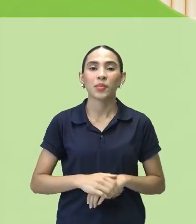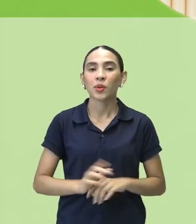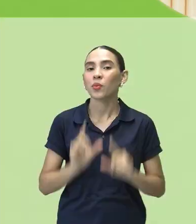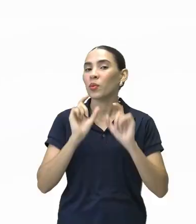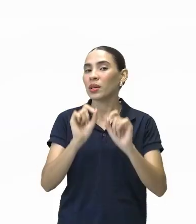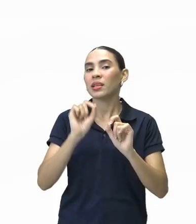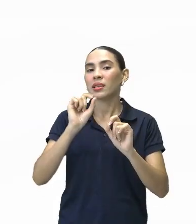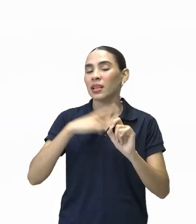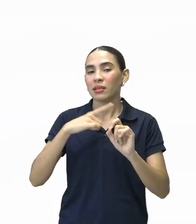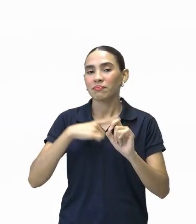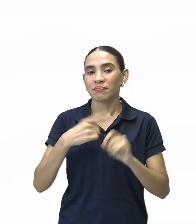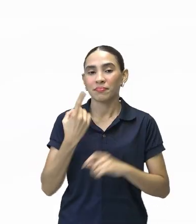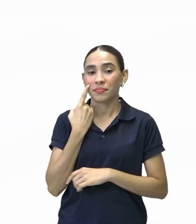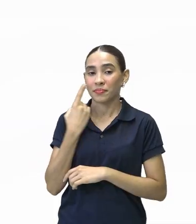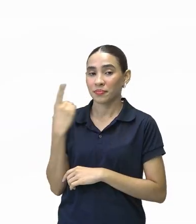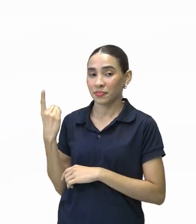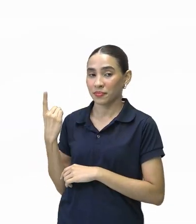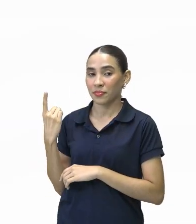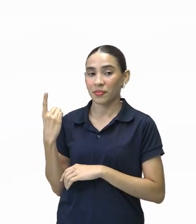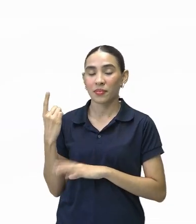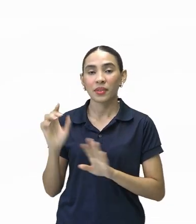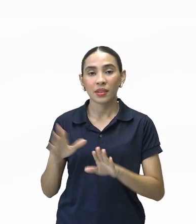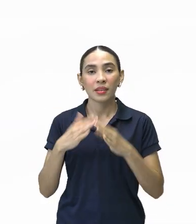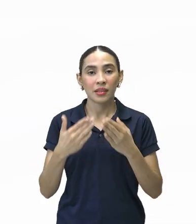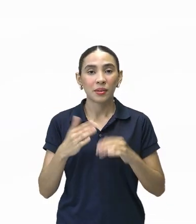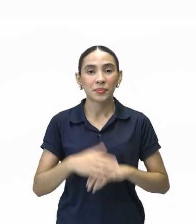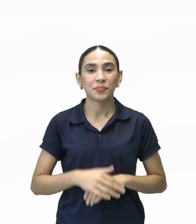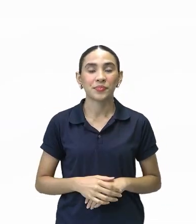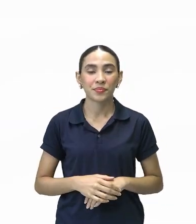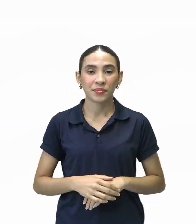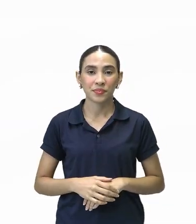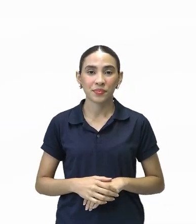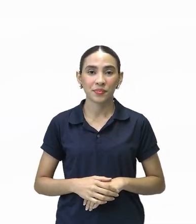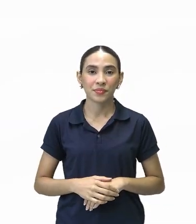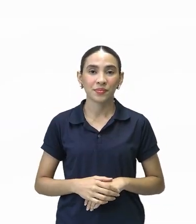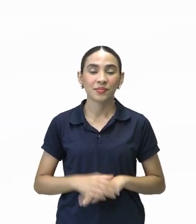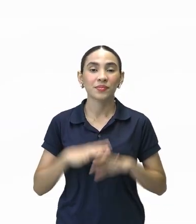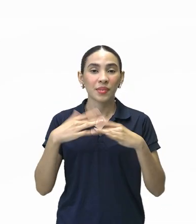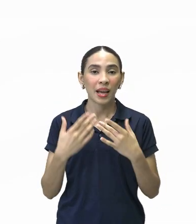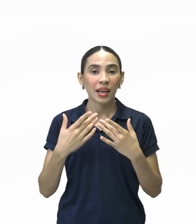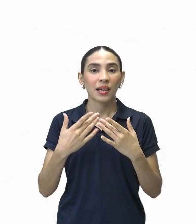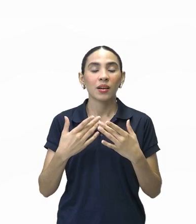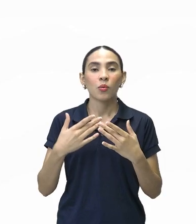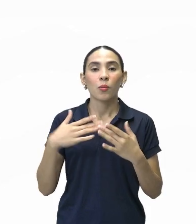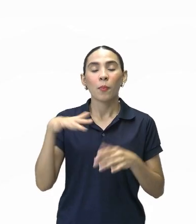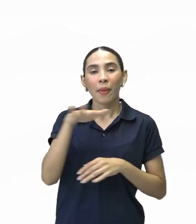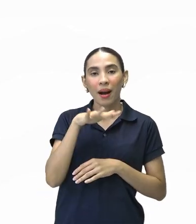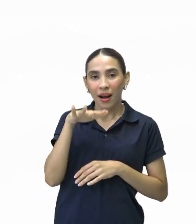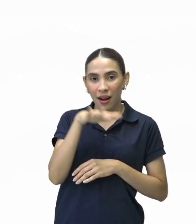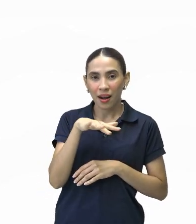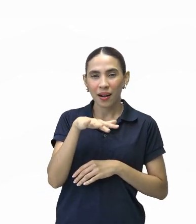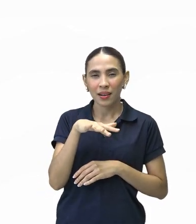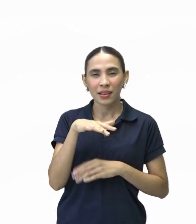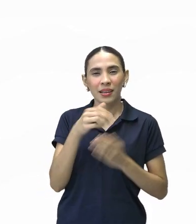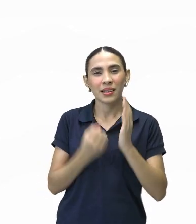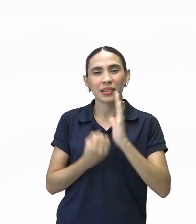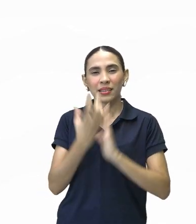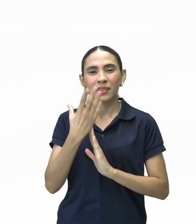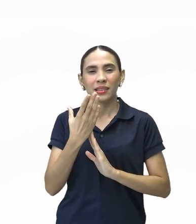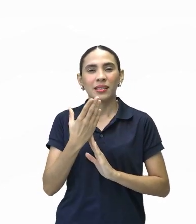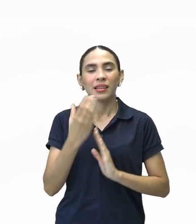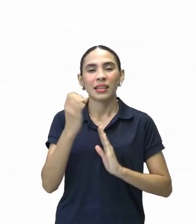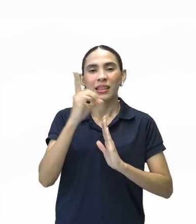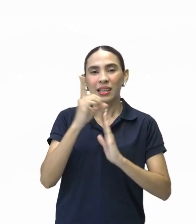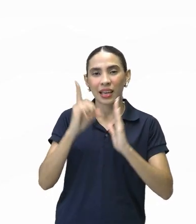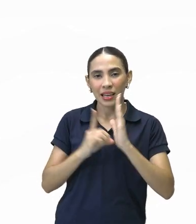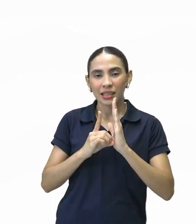ela é formada. Então, ela vem aí, ela é uma corrente, que surge em meados da